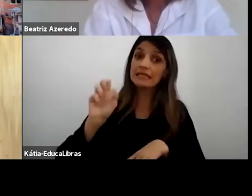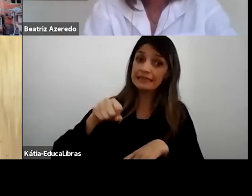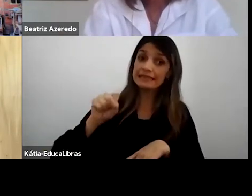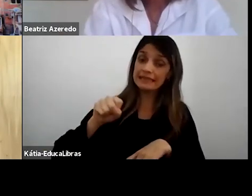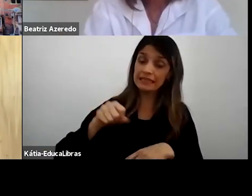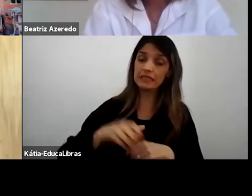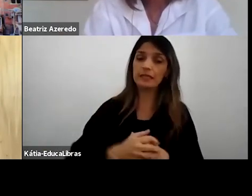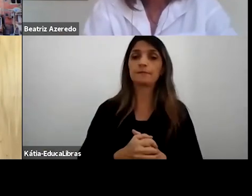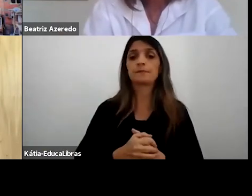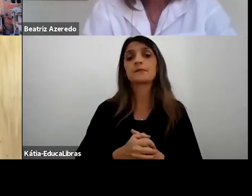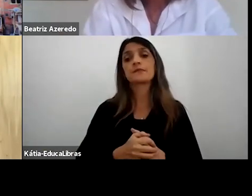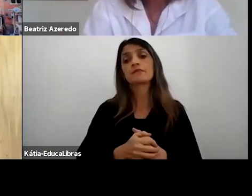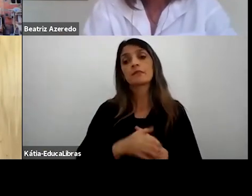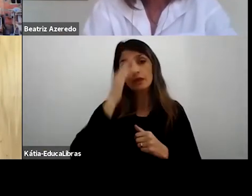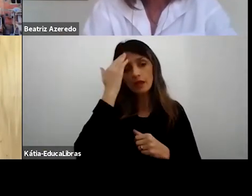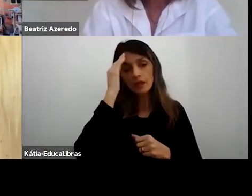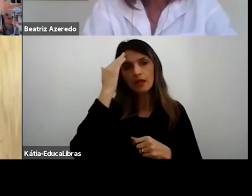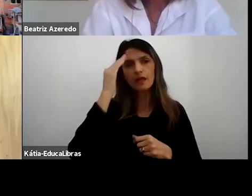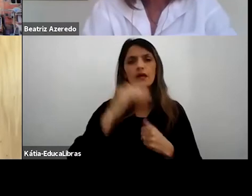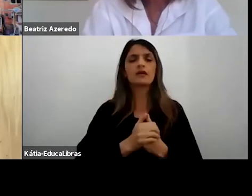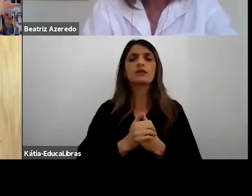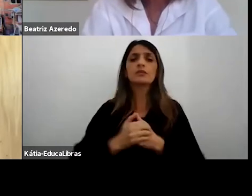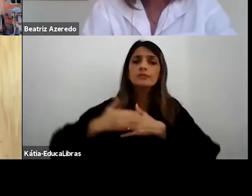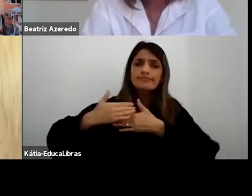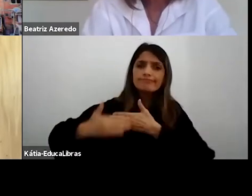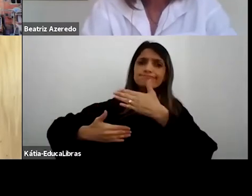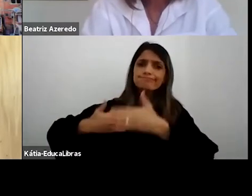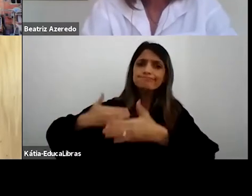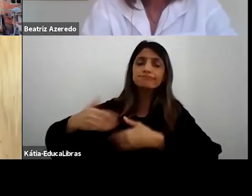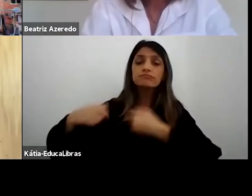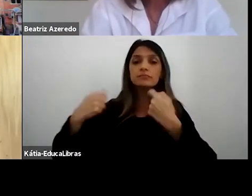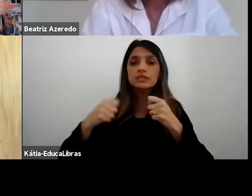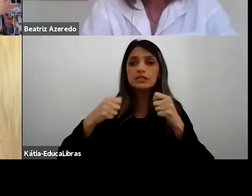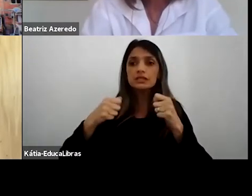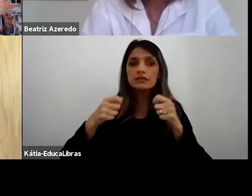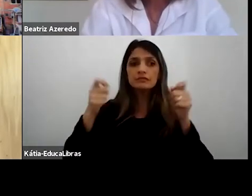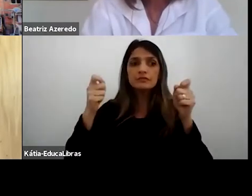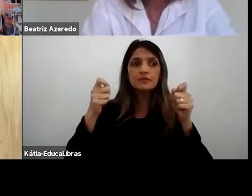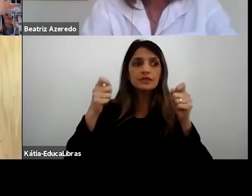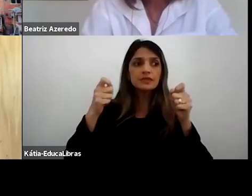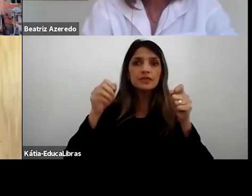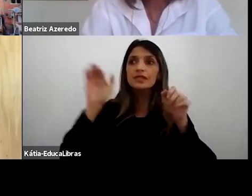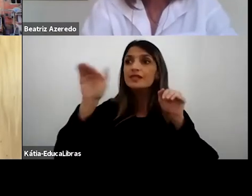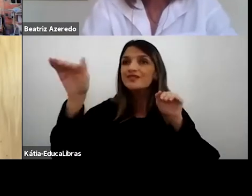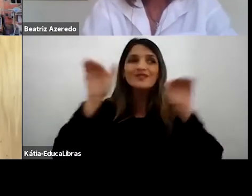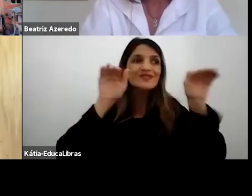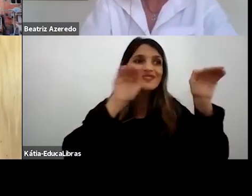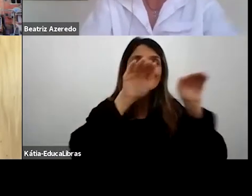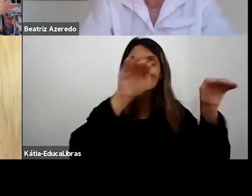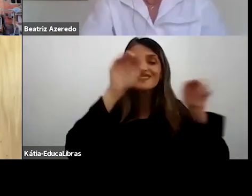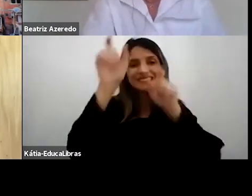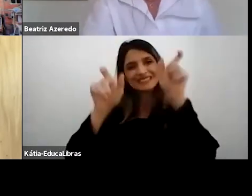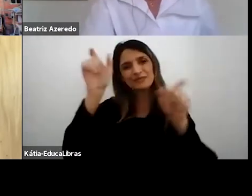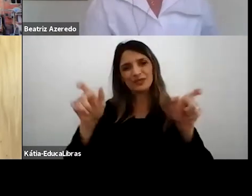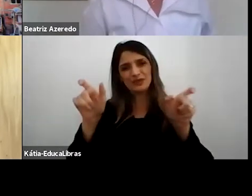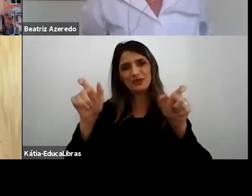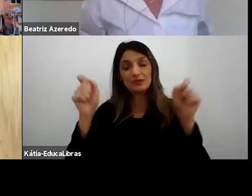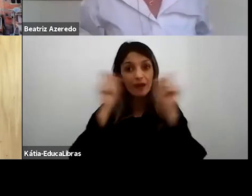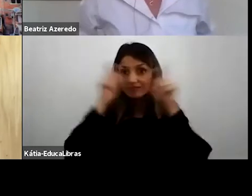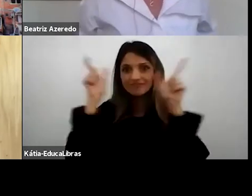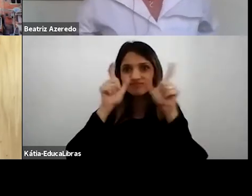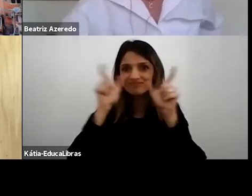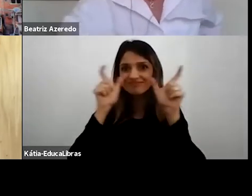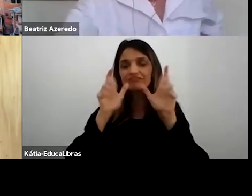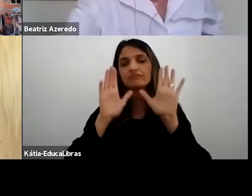que precisa mais. Então, se a gente conseguir despertar isso nas pessoas, eu acredito que a gente vá fazer. Mas eu só acredito num Brasil